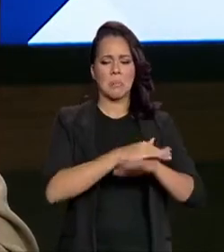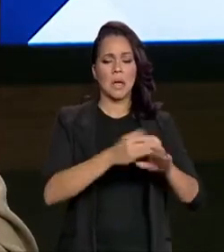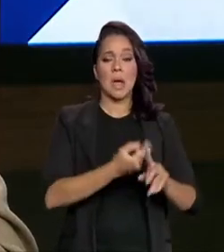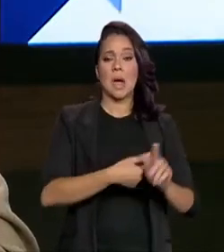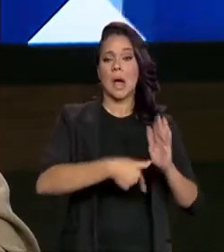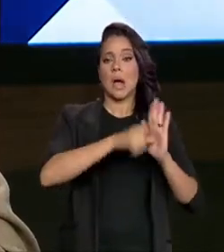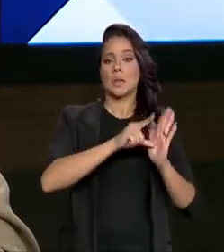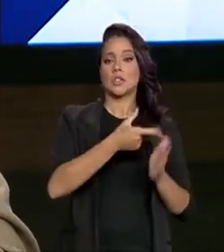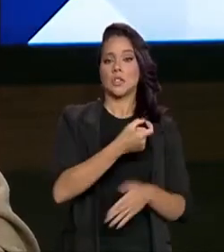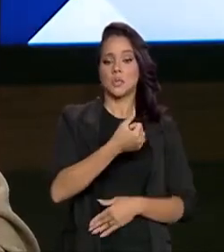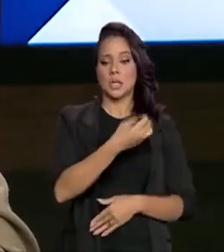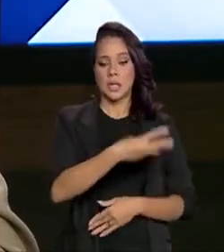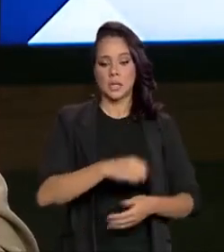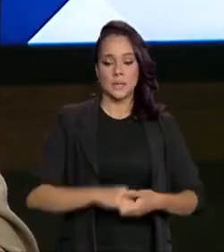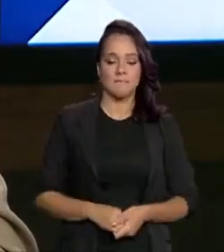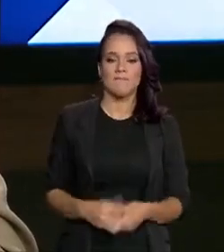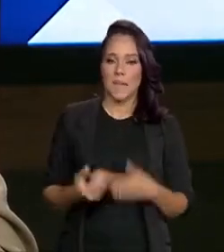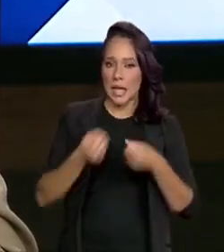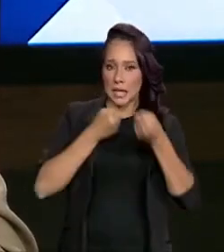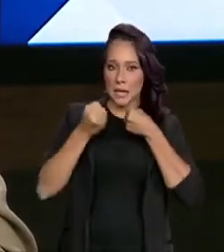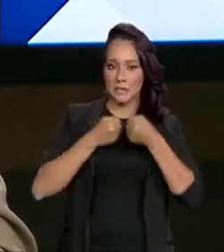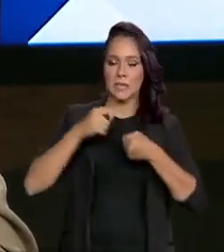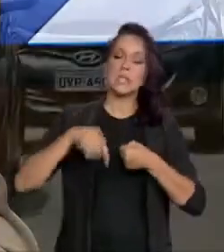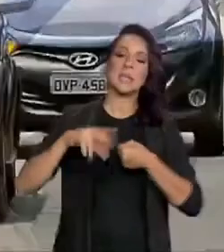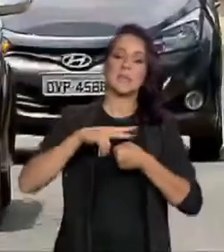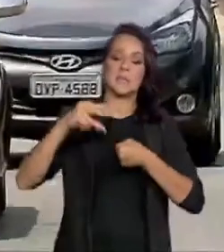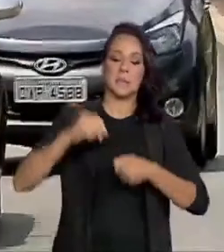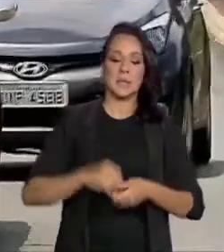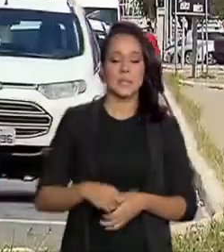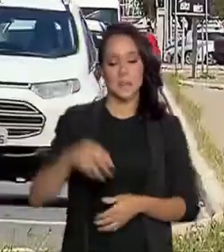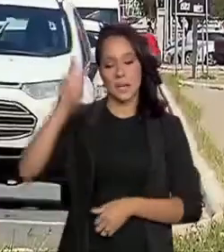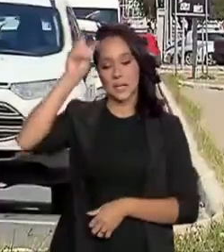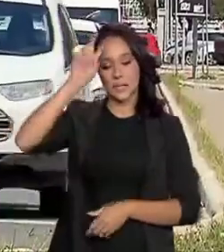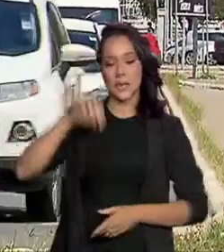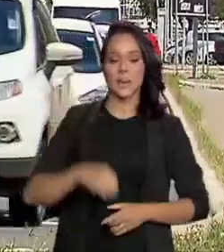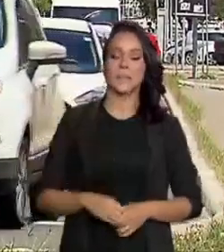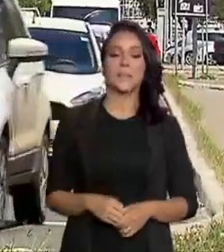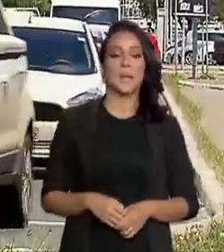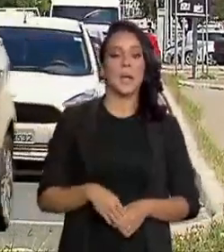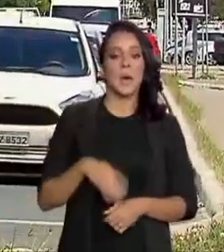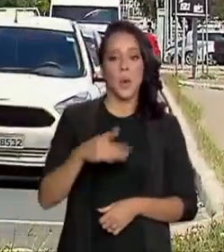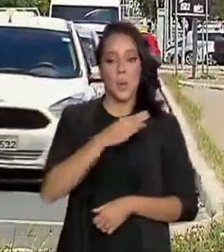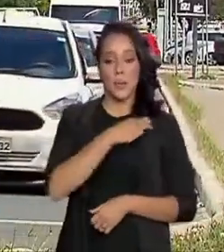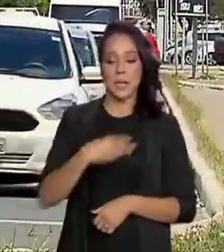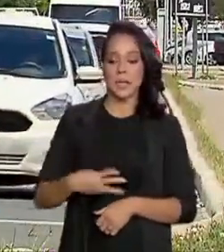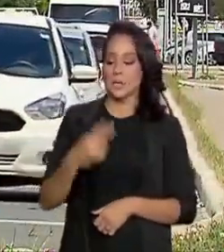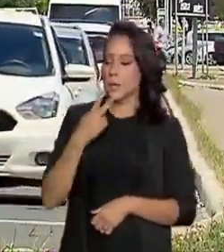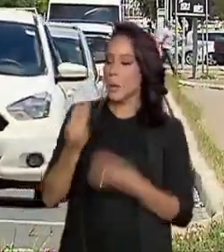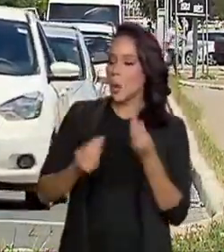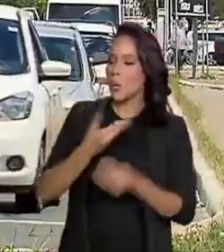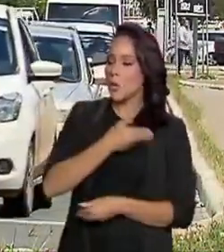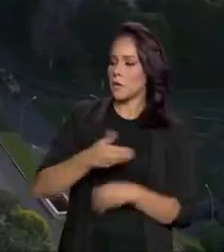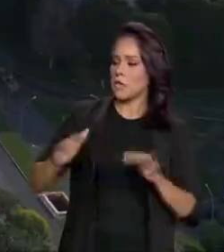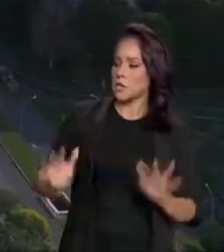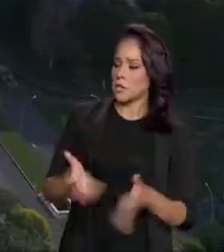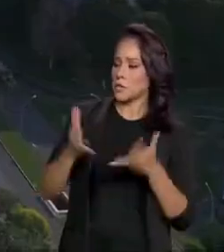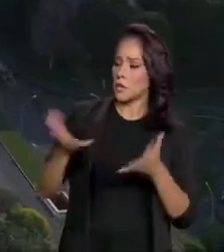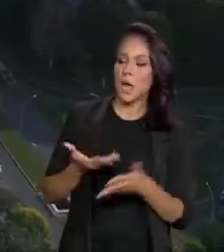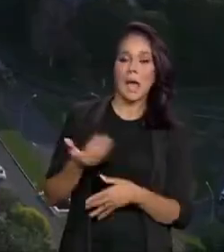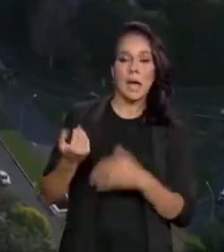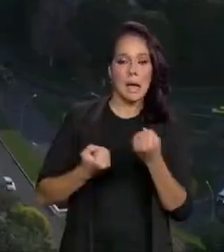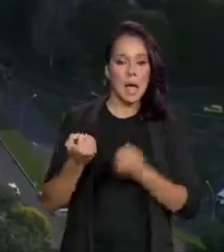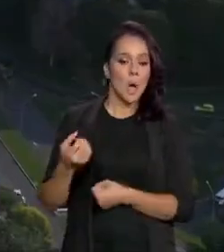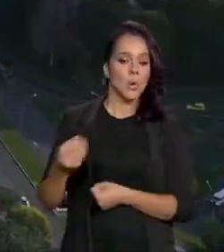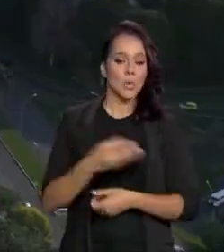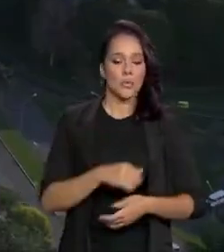de 2013. Em entrevista ao programa A Voz do Brasil, dessa quinta-feira, Leite explicou como o governo pretende estimular a renovação da frota